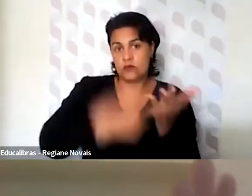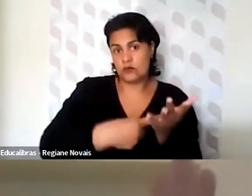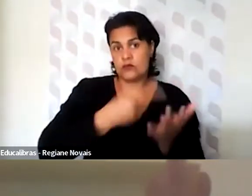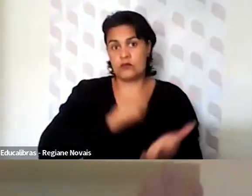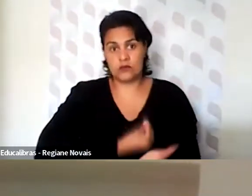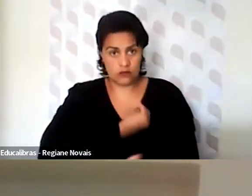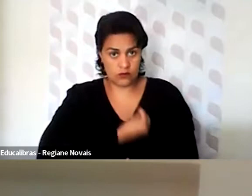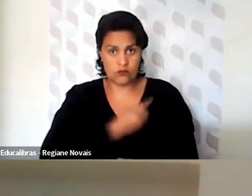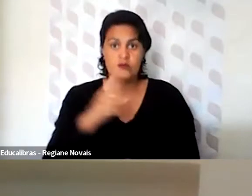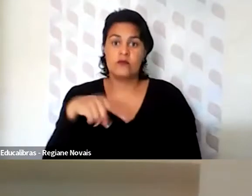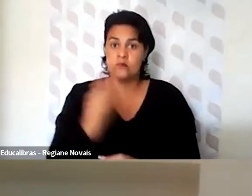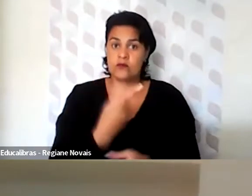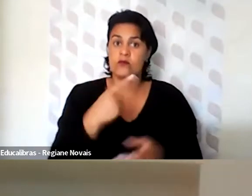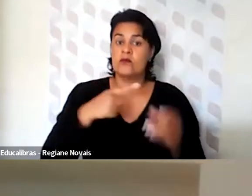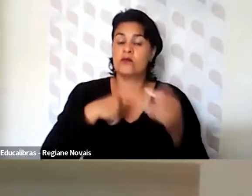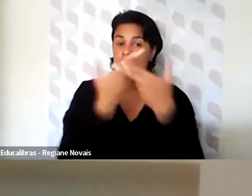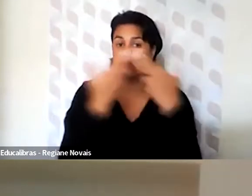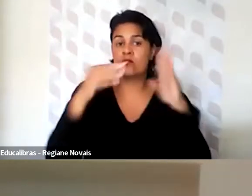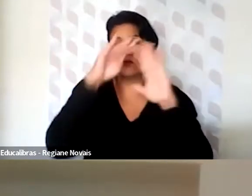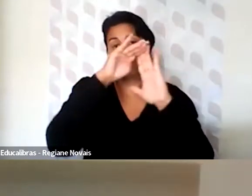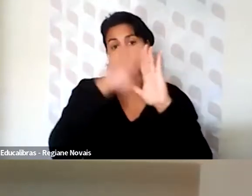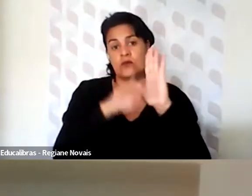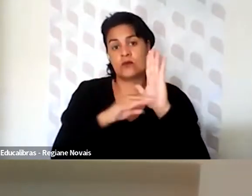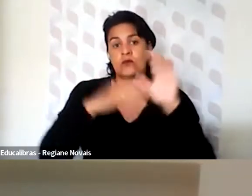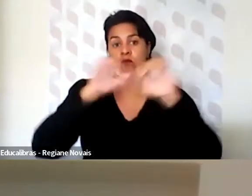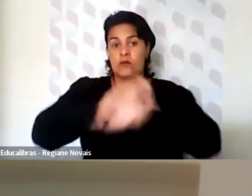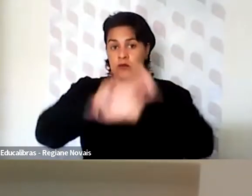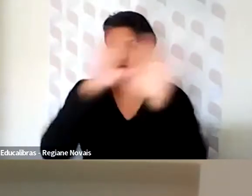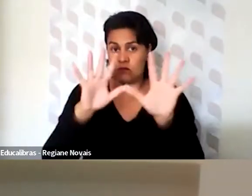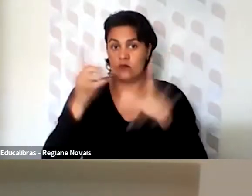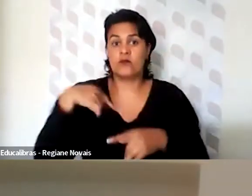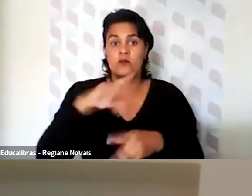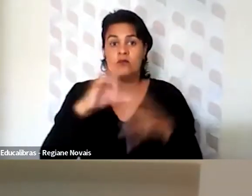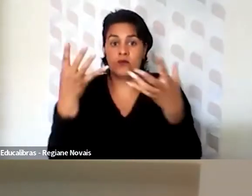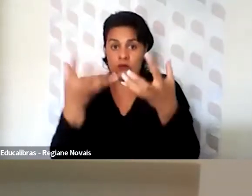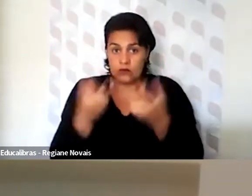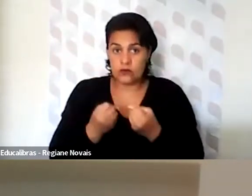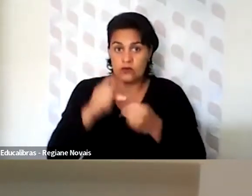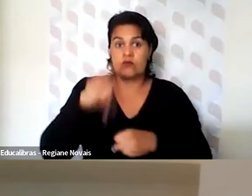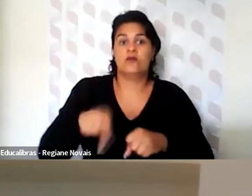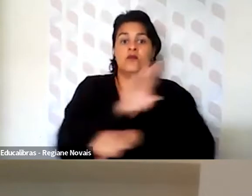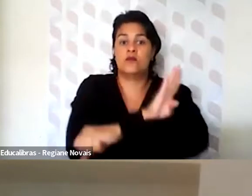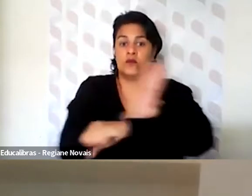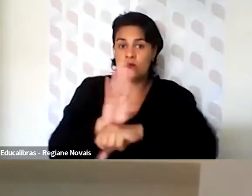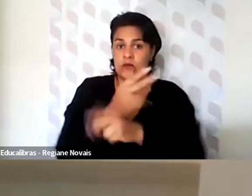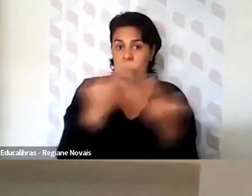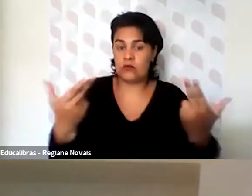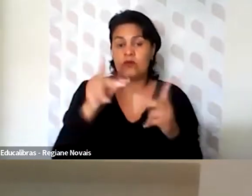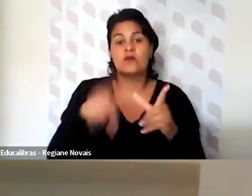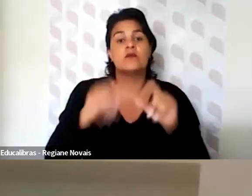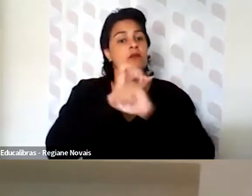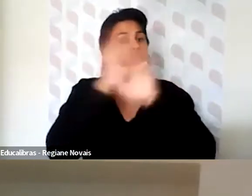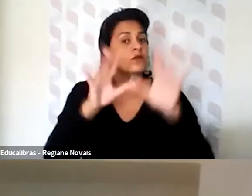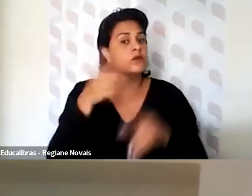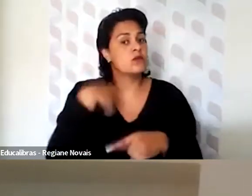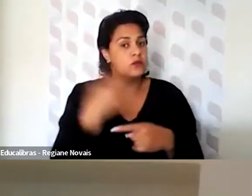gente tem métricas claras para a Amazônia e a gente adotou esse bioma como um bioma que é fundamental para as nossas operações. Então,